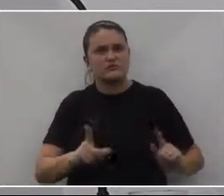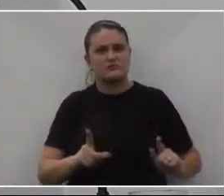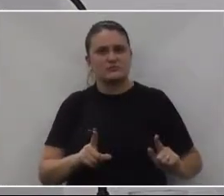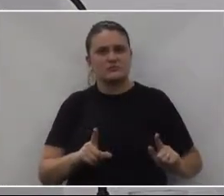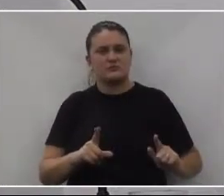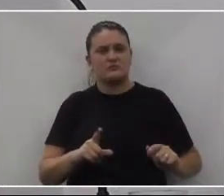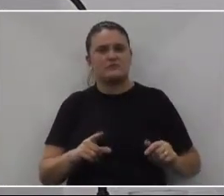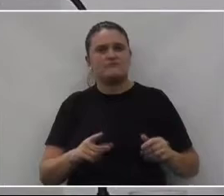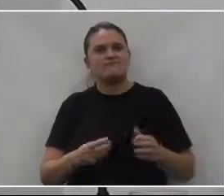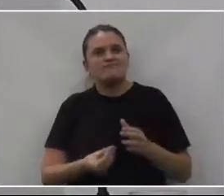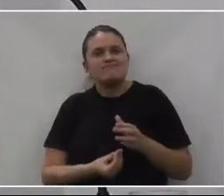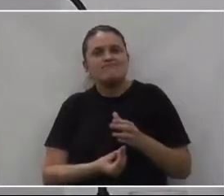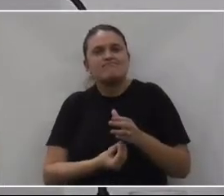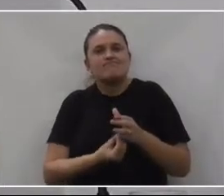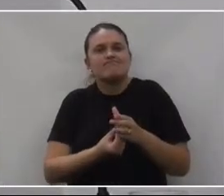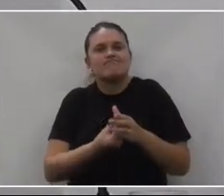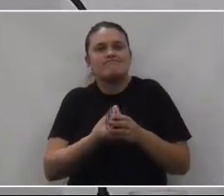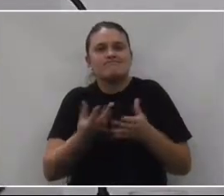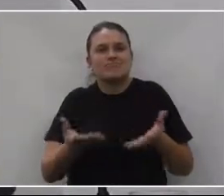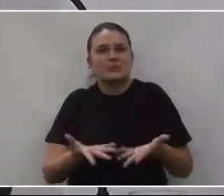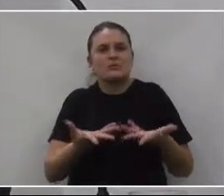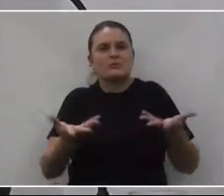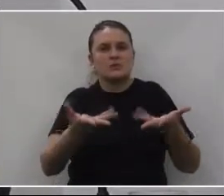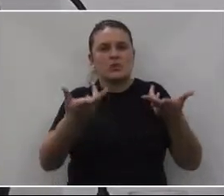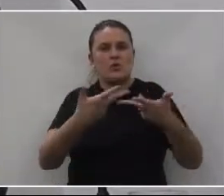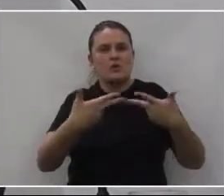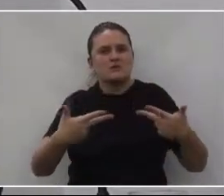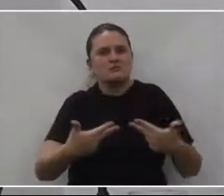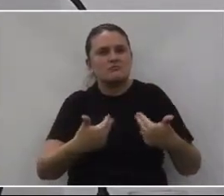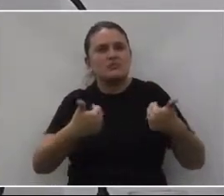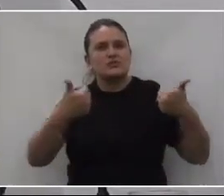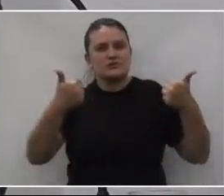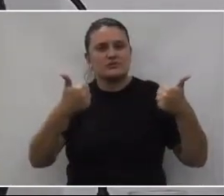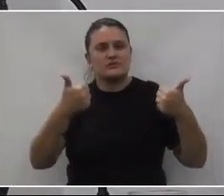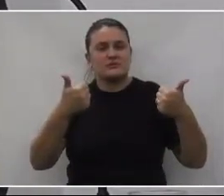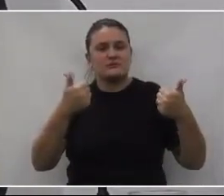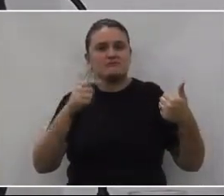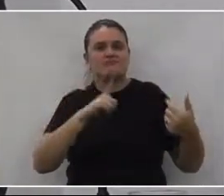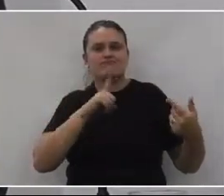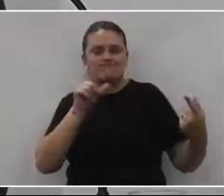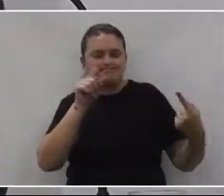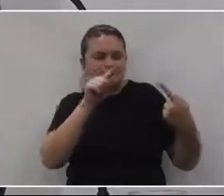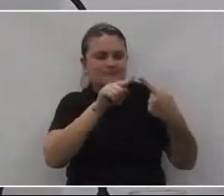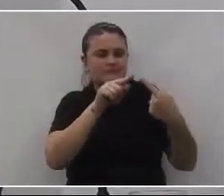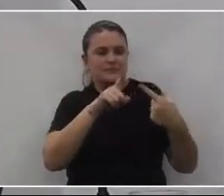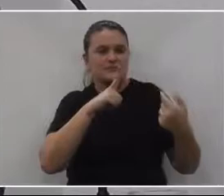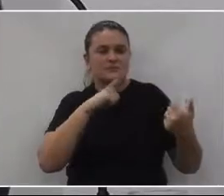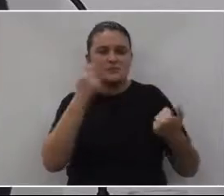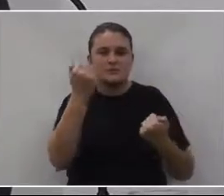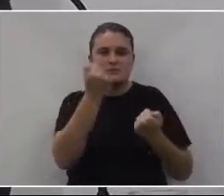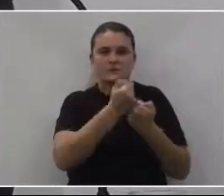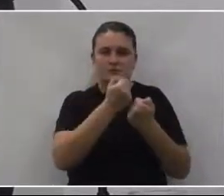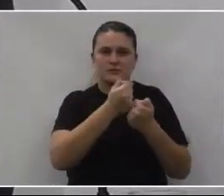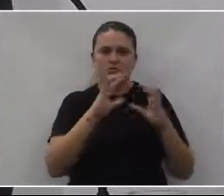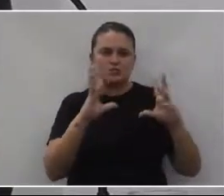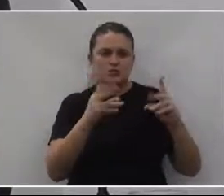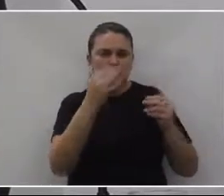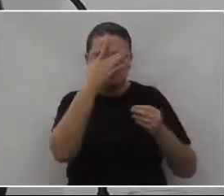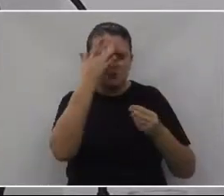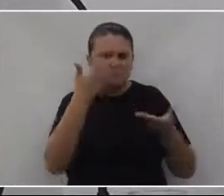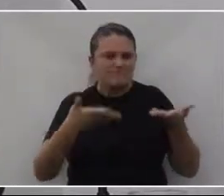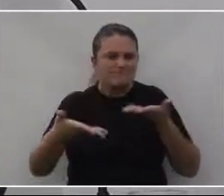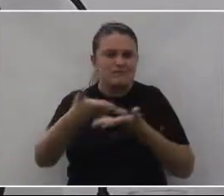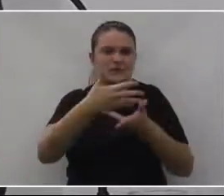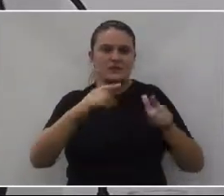Isso cria uma vibração positiva que atinge e apoia e coloca todos em sintonia, os